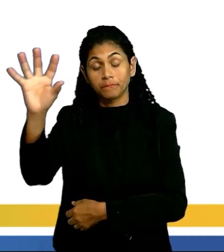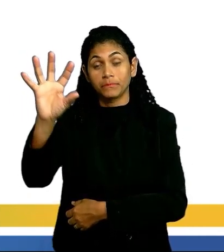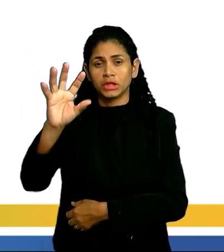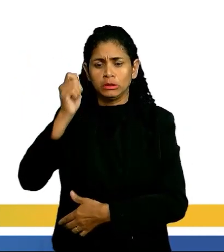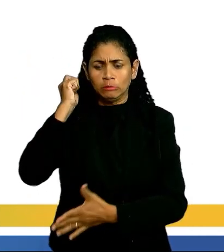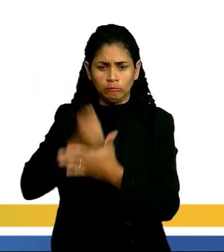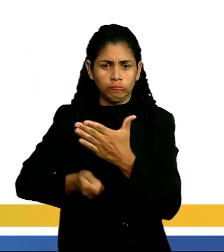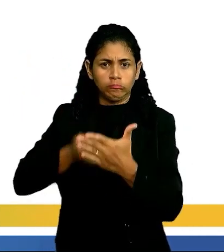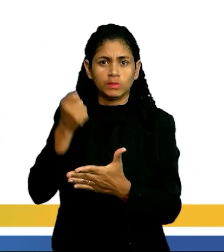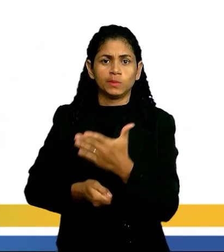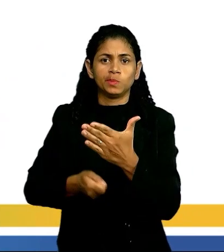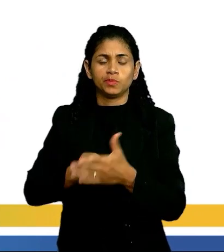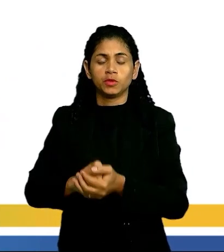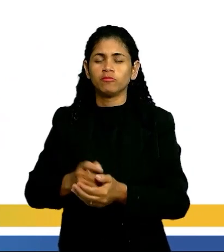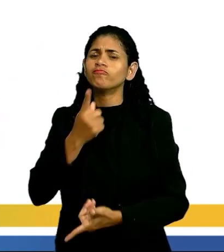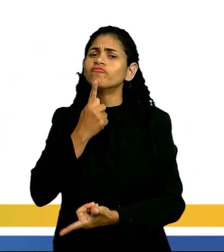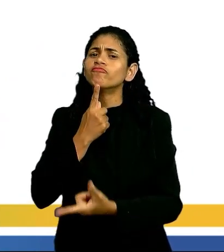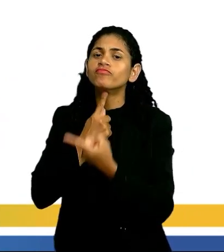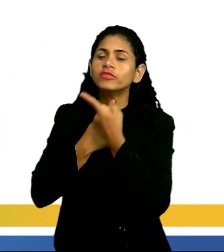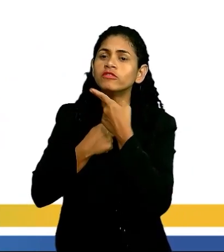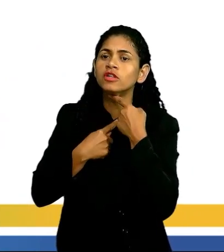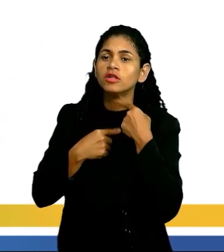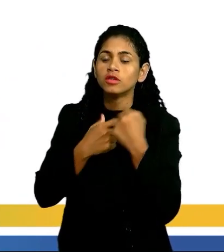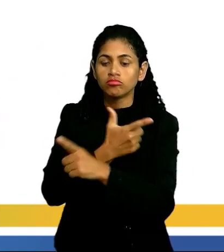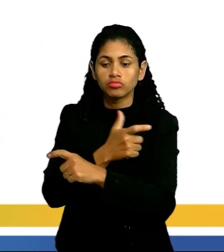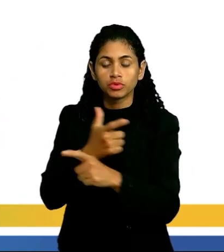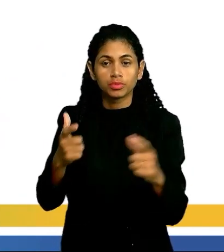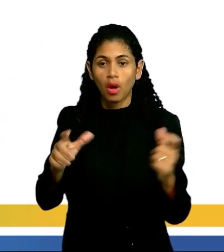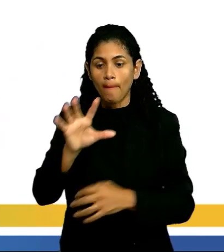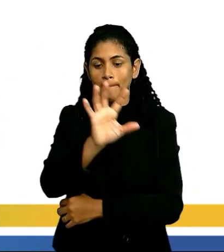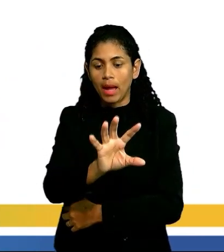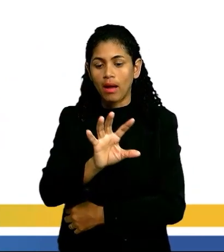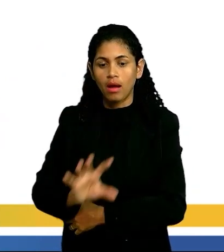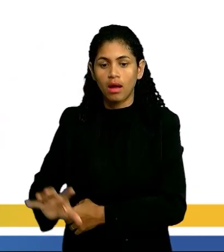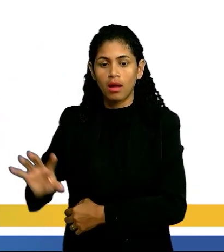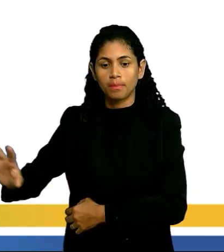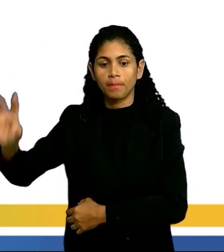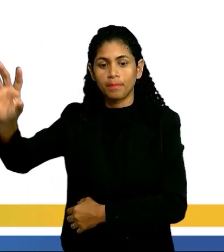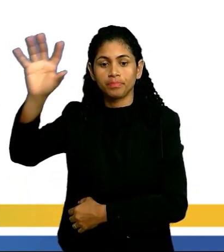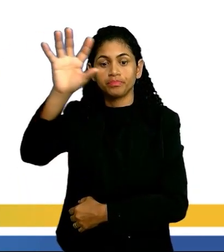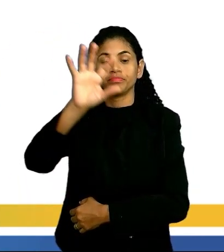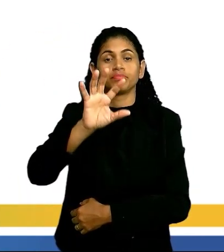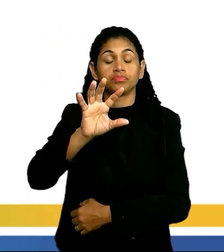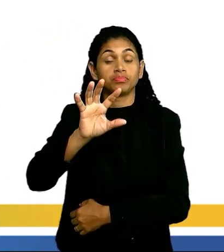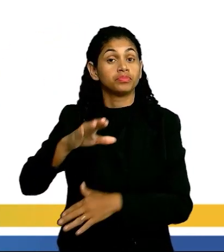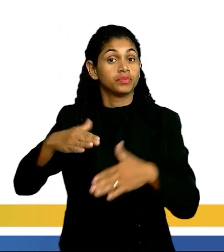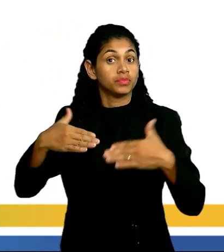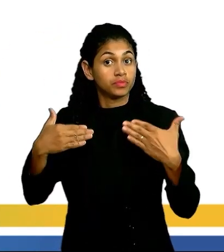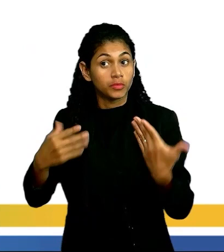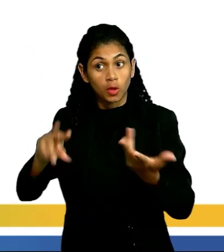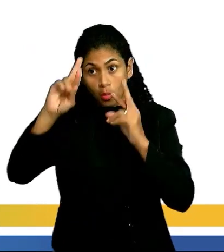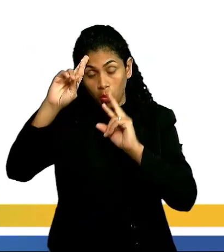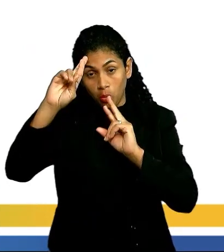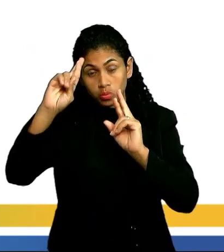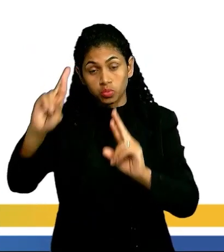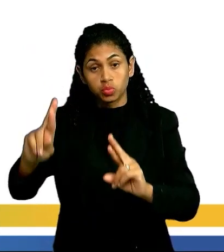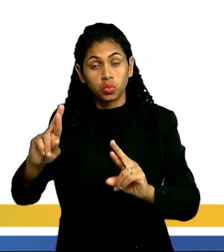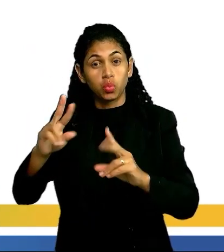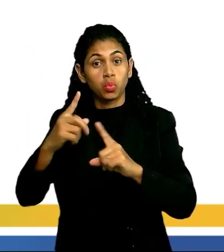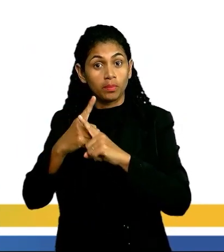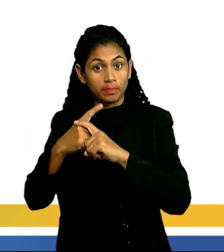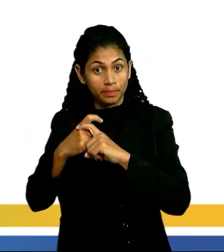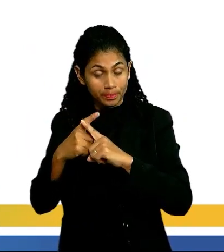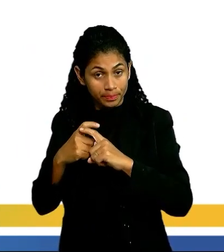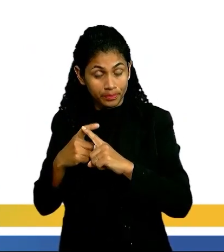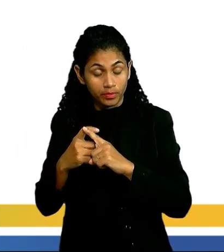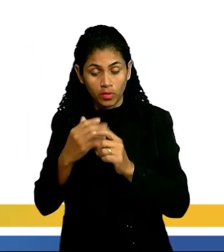supremacista e um desejo de expansão territorial. Tanto é que o Hitler vai começar a invadir os territórios, né, a Polônia e